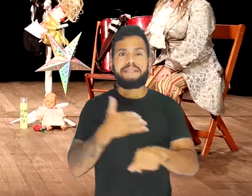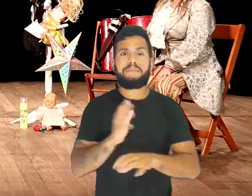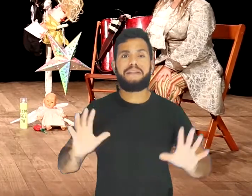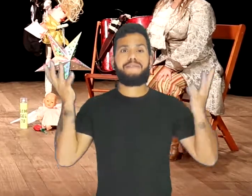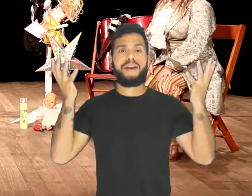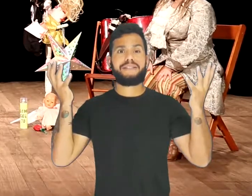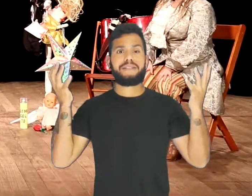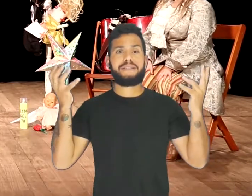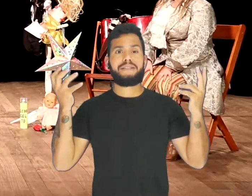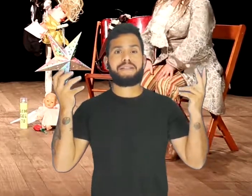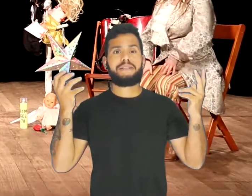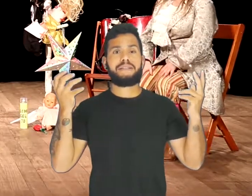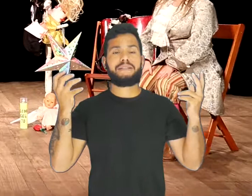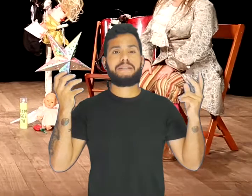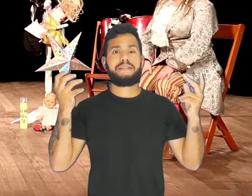pá.